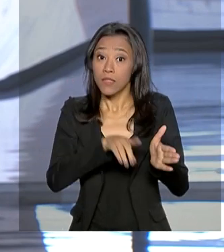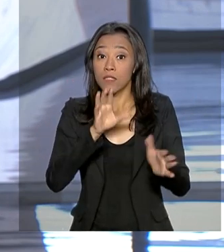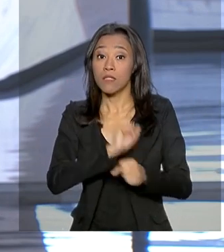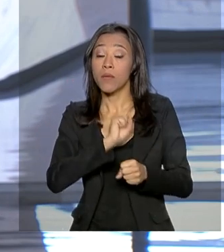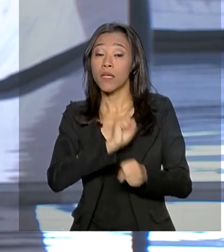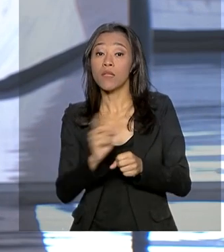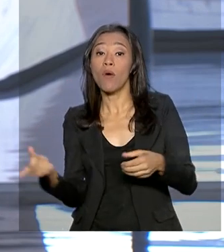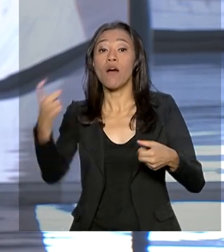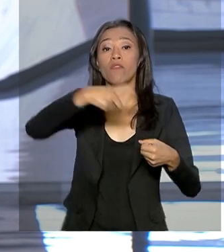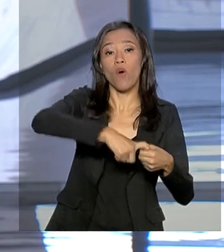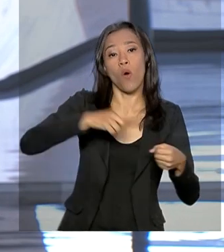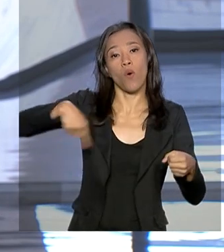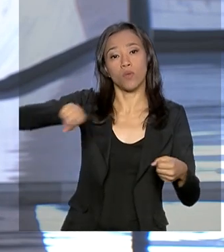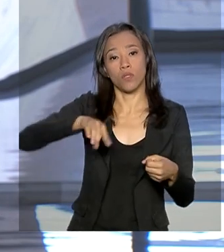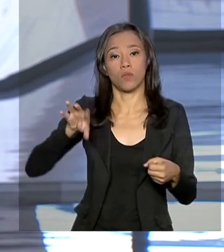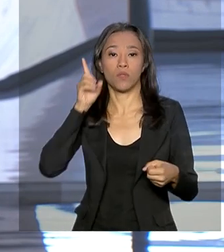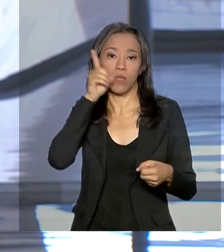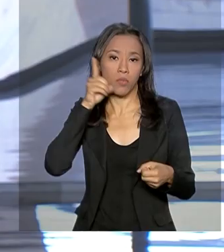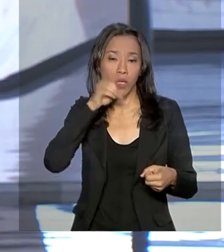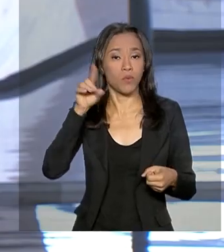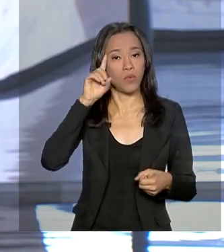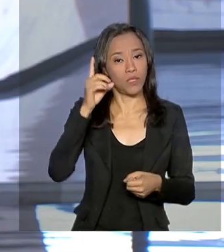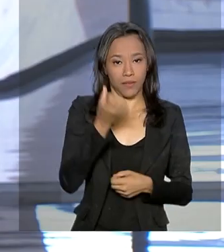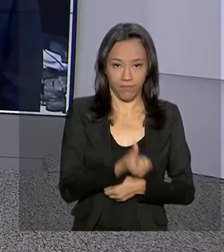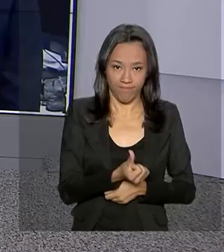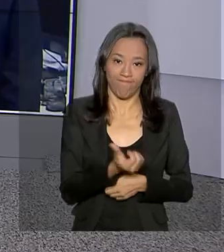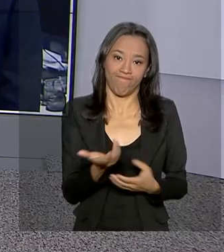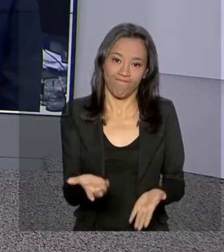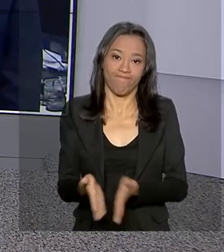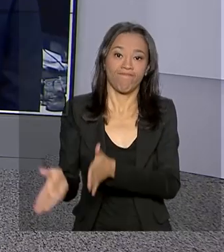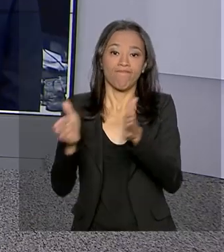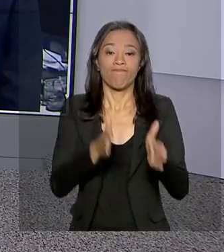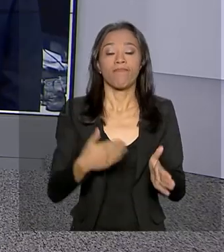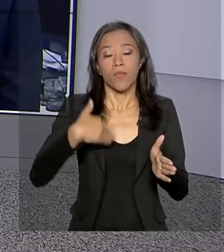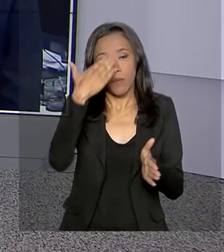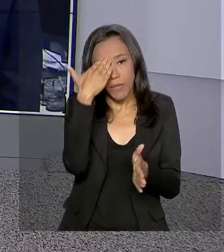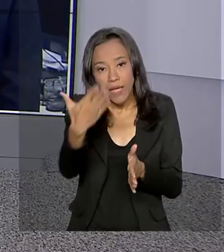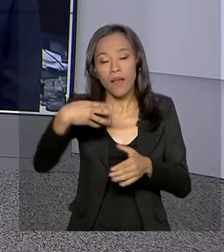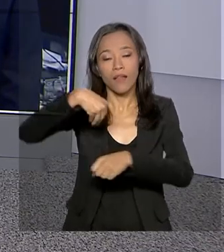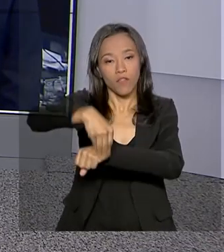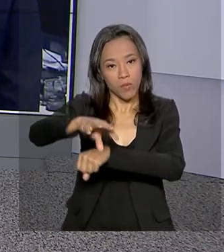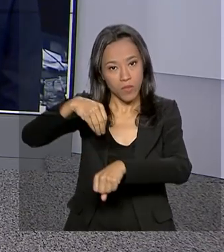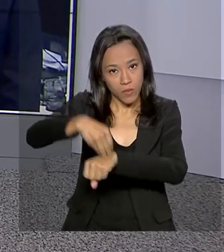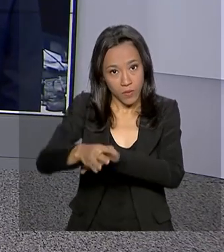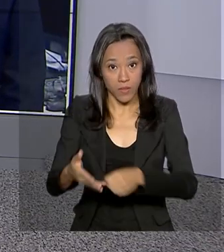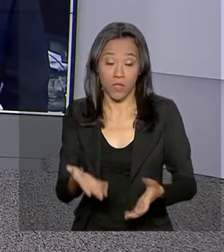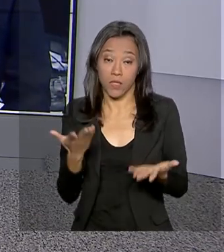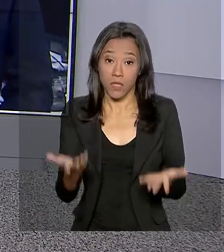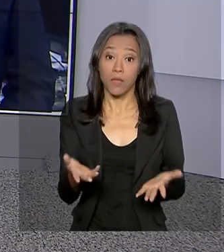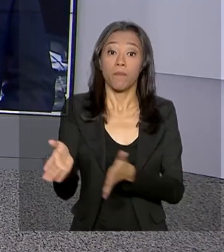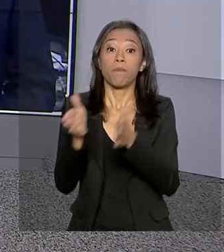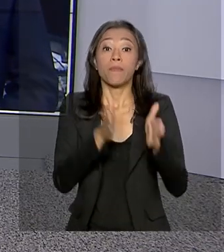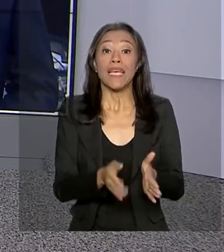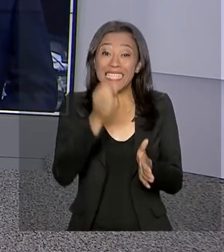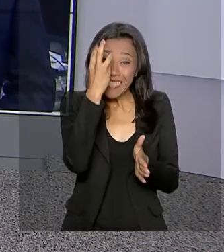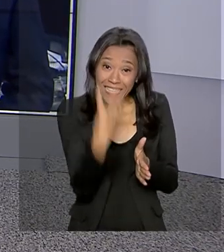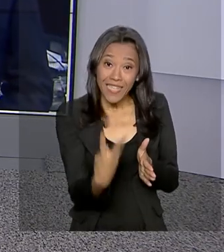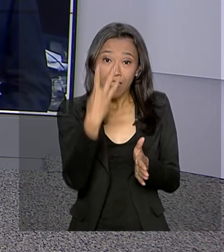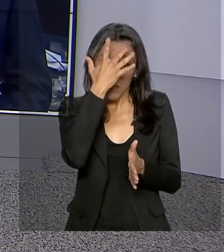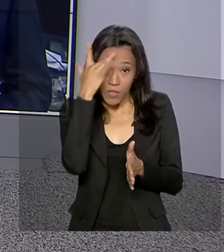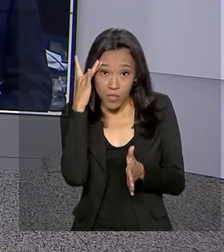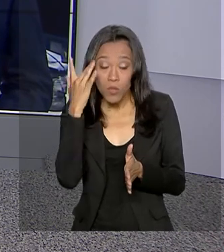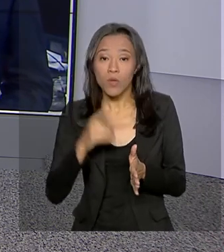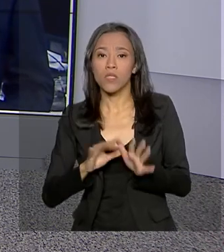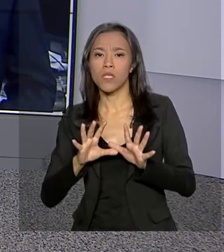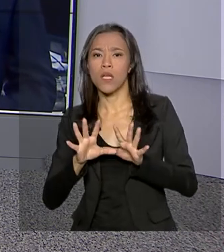do dia 6 essas são as informações renato volta com você obrigada selma pelas suas informações e olha três suspeitos de participação